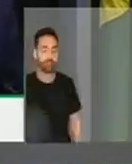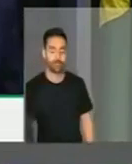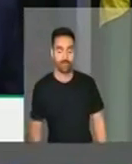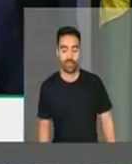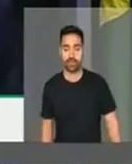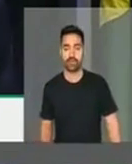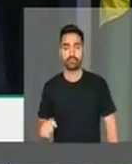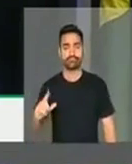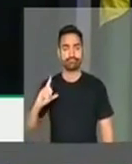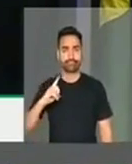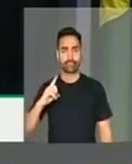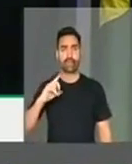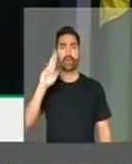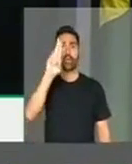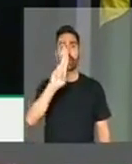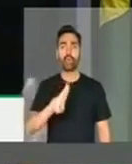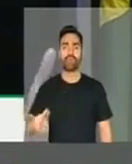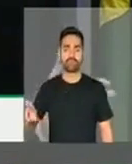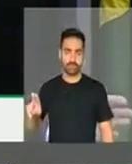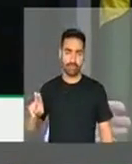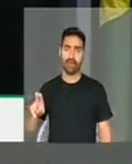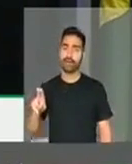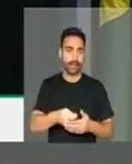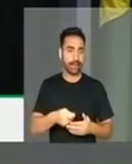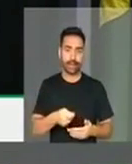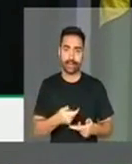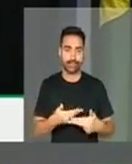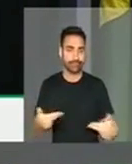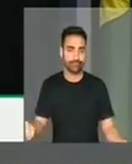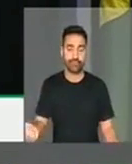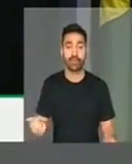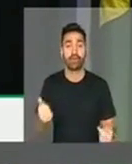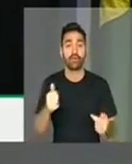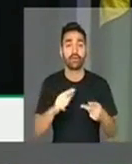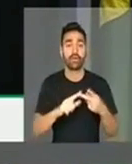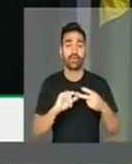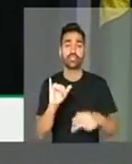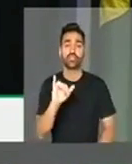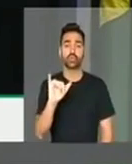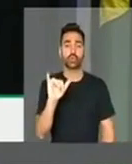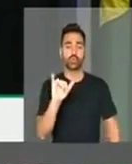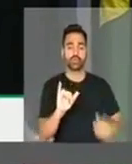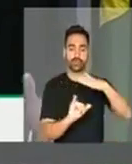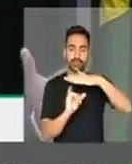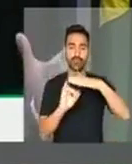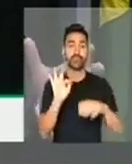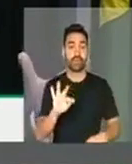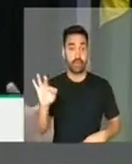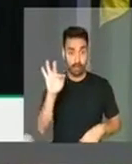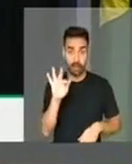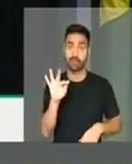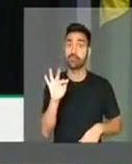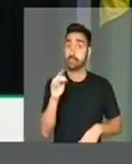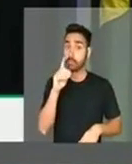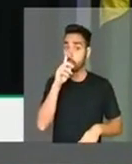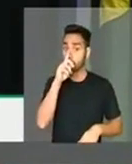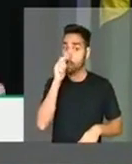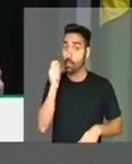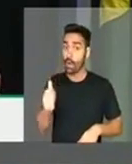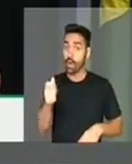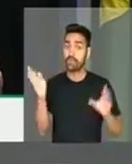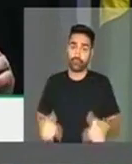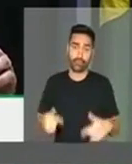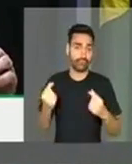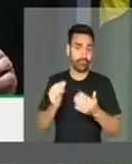com dificuldades em pagar os seus custeios, institutos federais que estão correndo risco de fechar as portas por falta